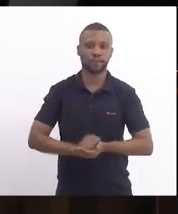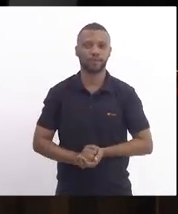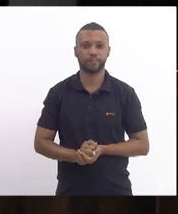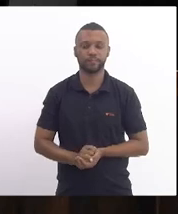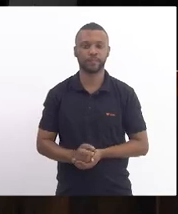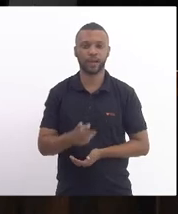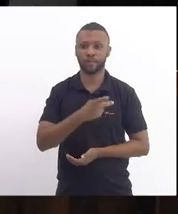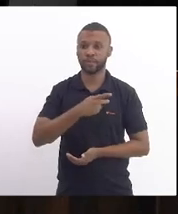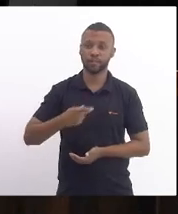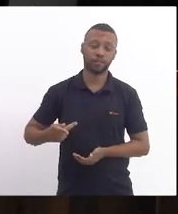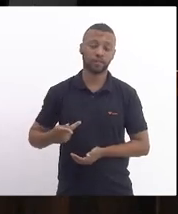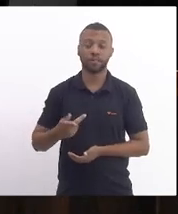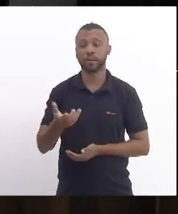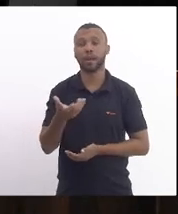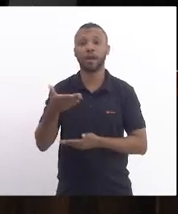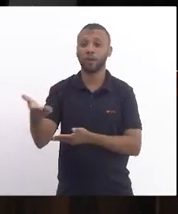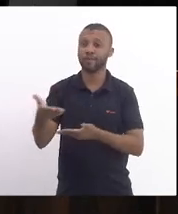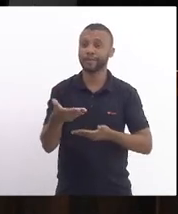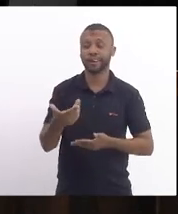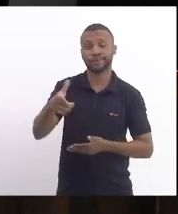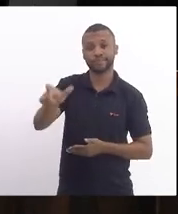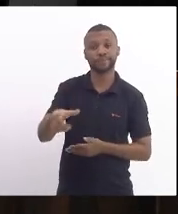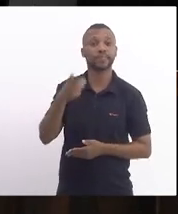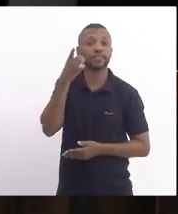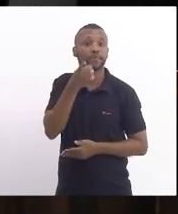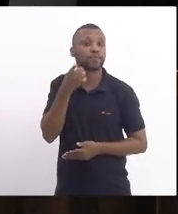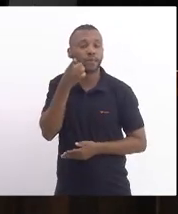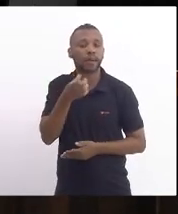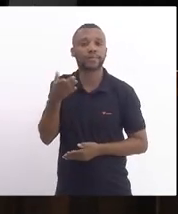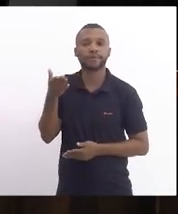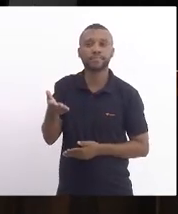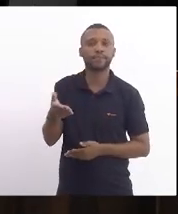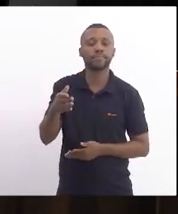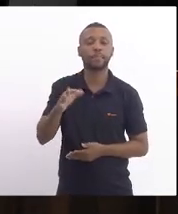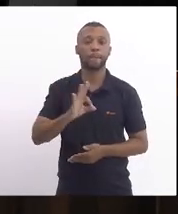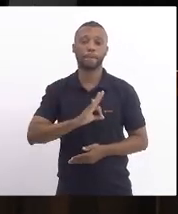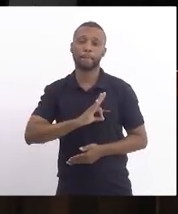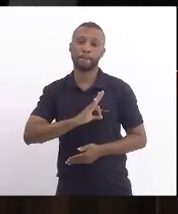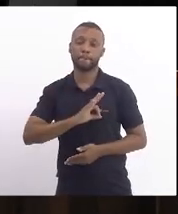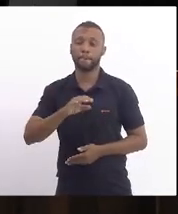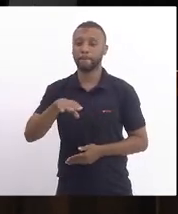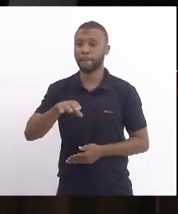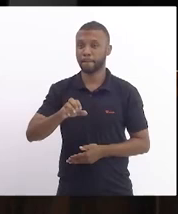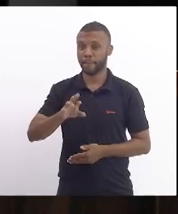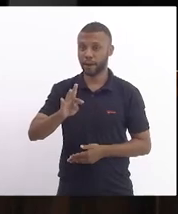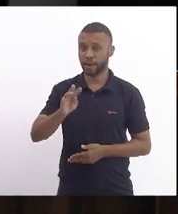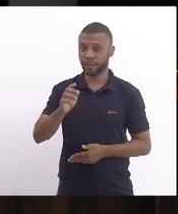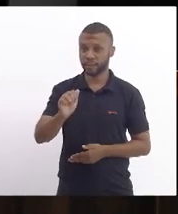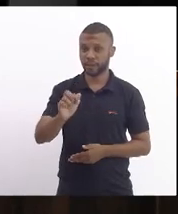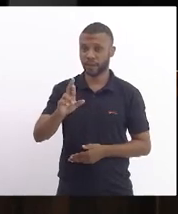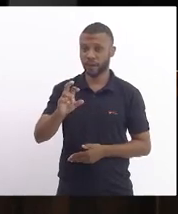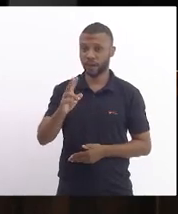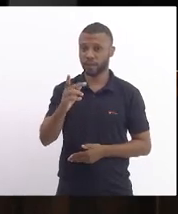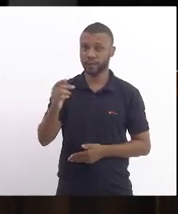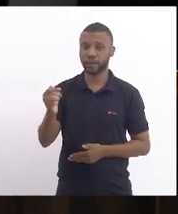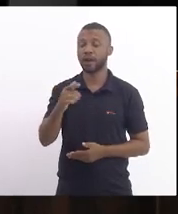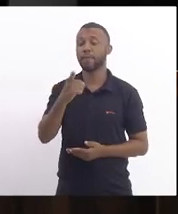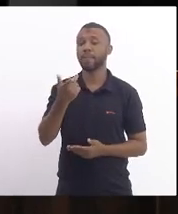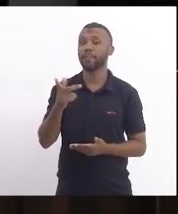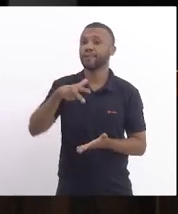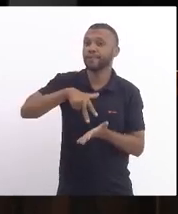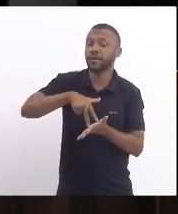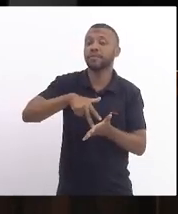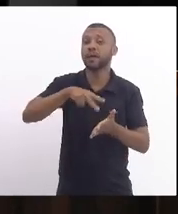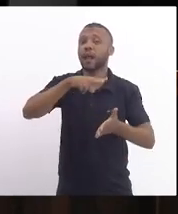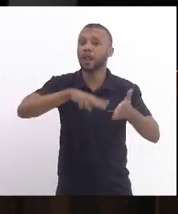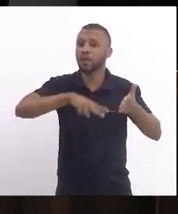presidência convida a senhora deputada Martha Rocha para fazer a leitura da